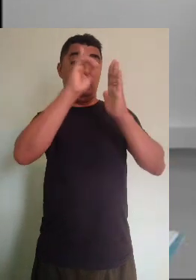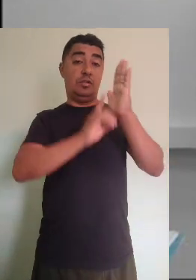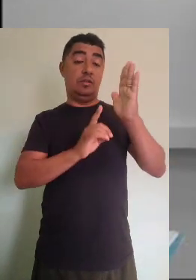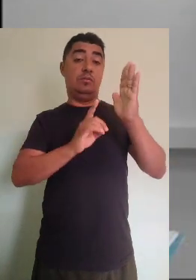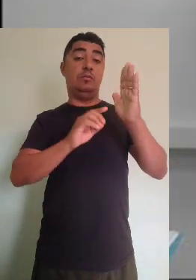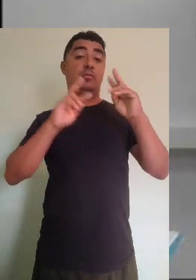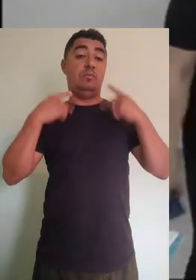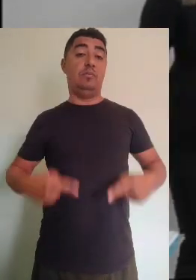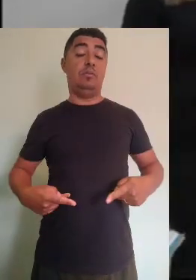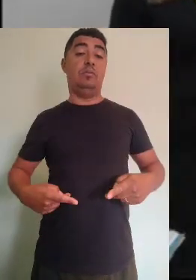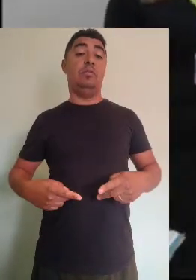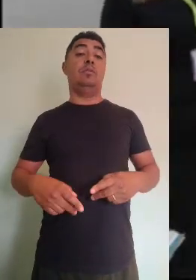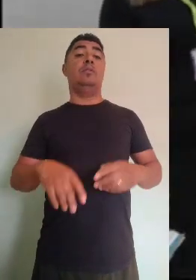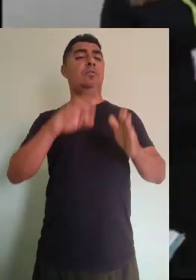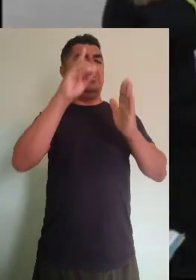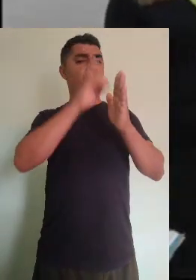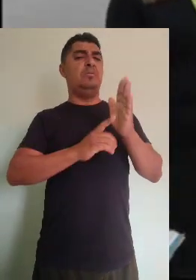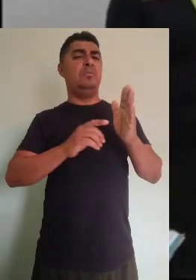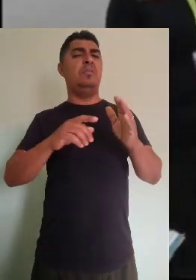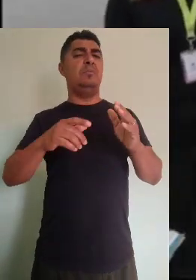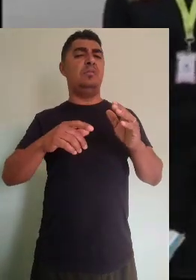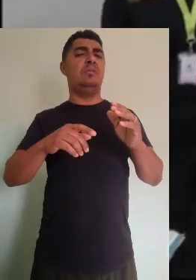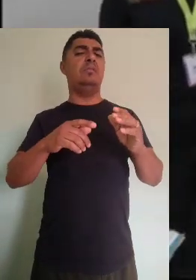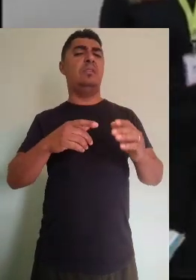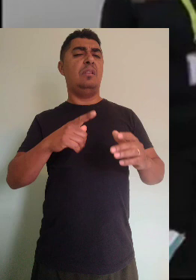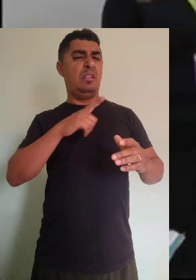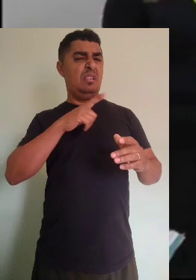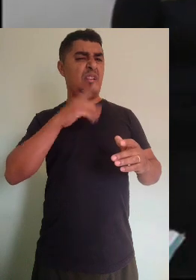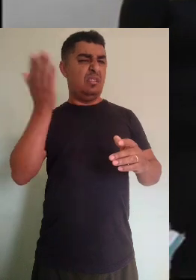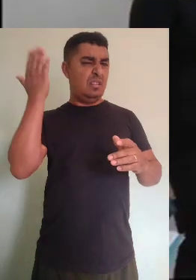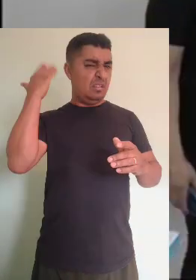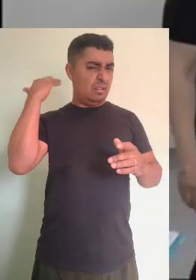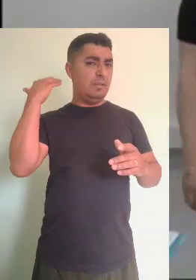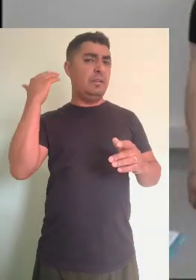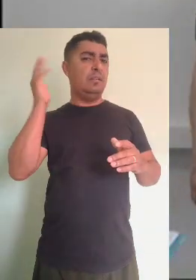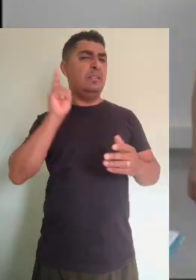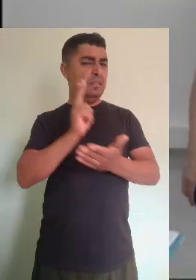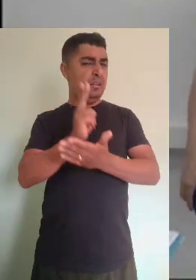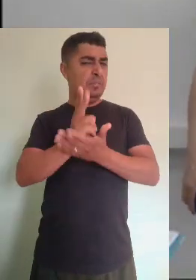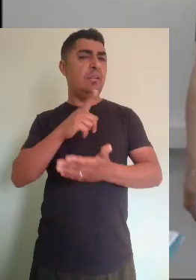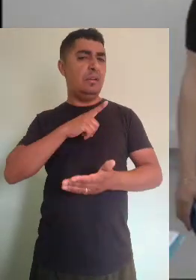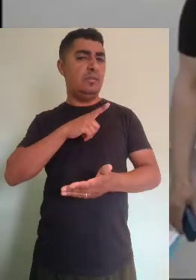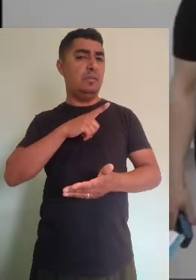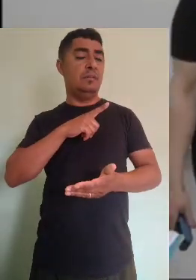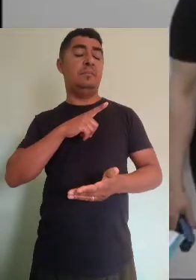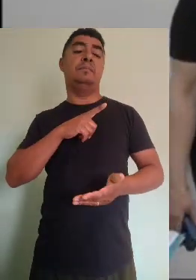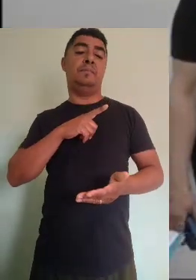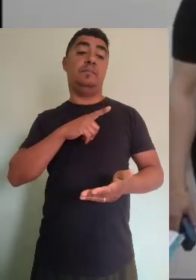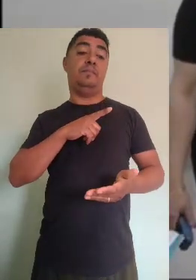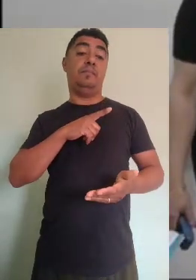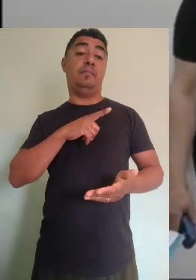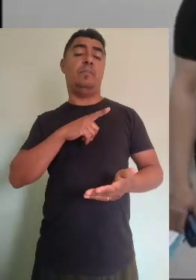sempre existiram? Como será que foram construídos? Será que foi uma pessoa que pensou em todas as situações para criar os